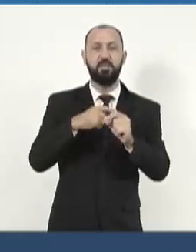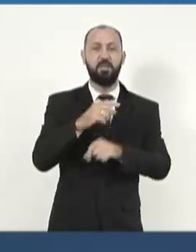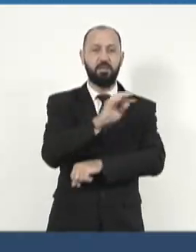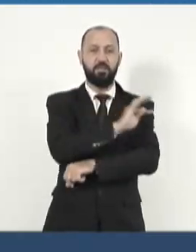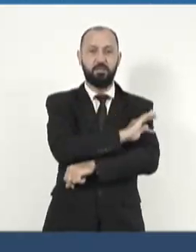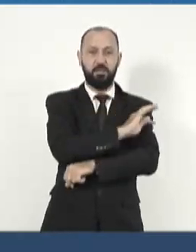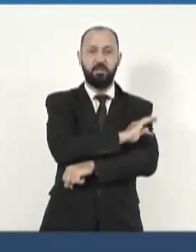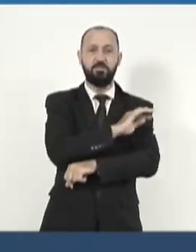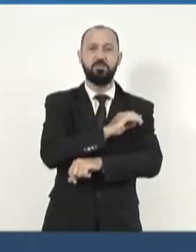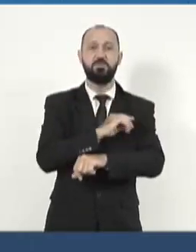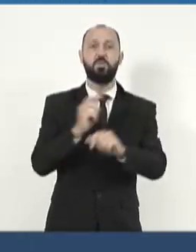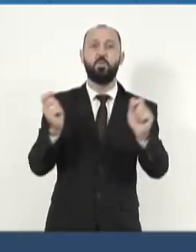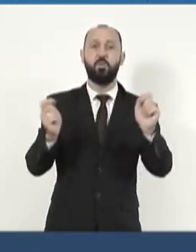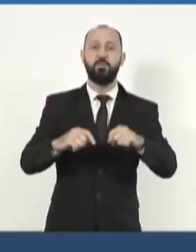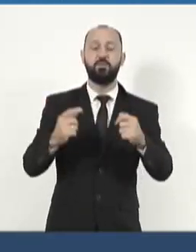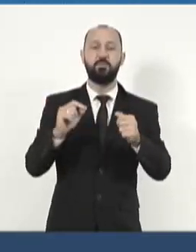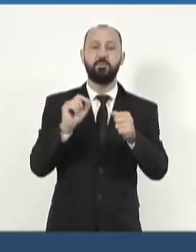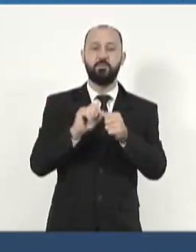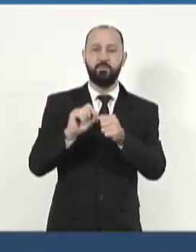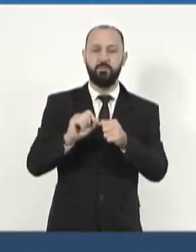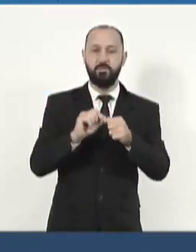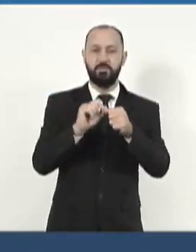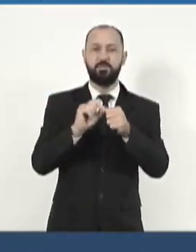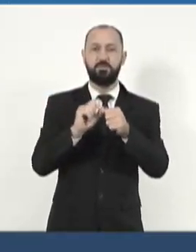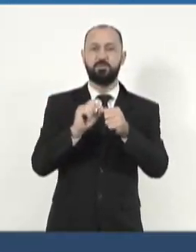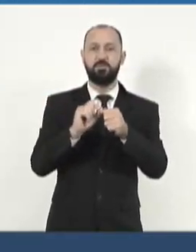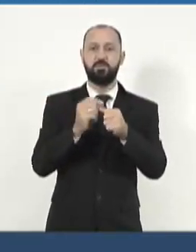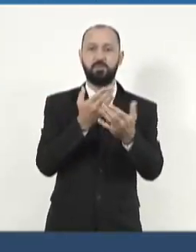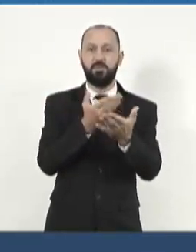lembrou que espontaneamente, senhor presidente,